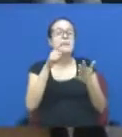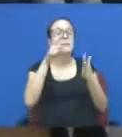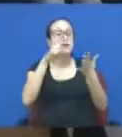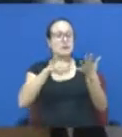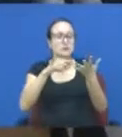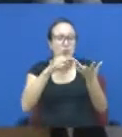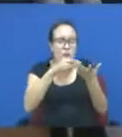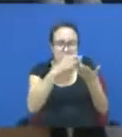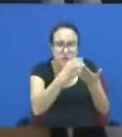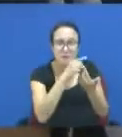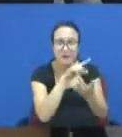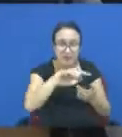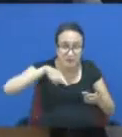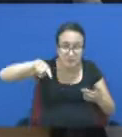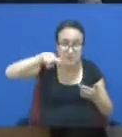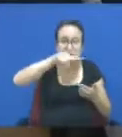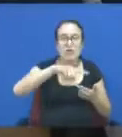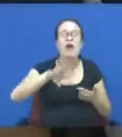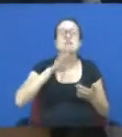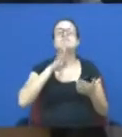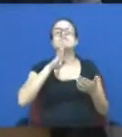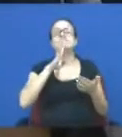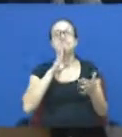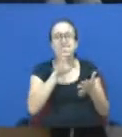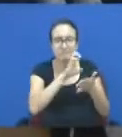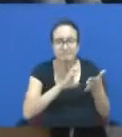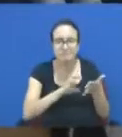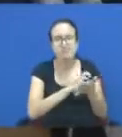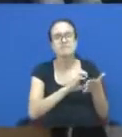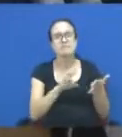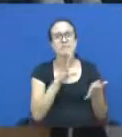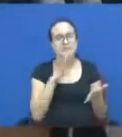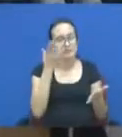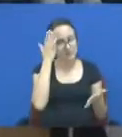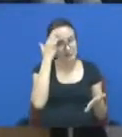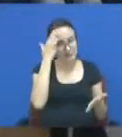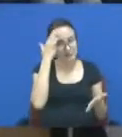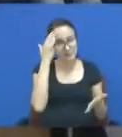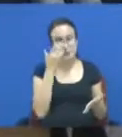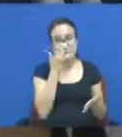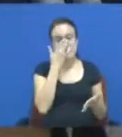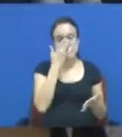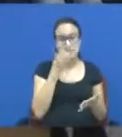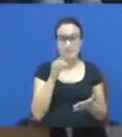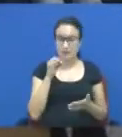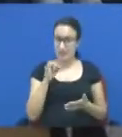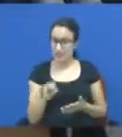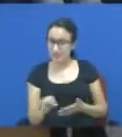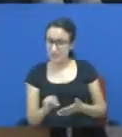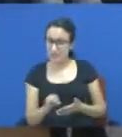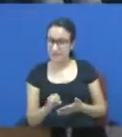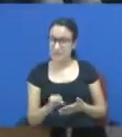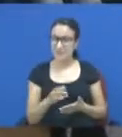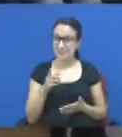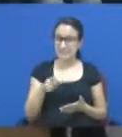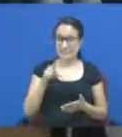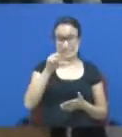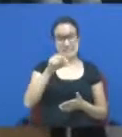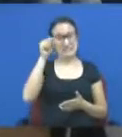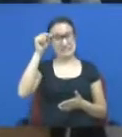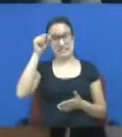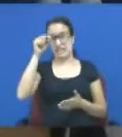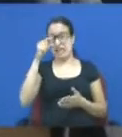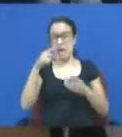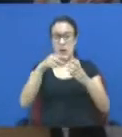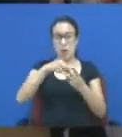a anarquia e o caos, a pregação do evangelho ficará prejudicada. Assim sendo,